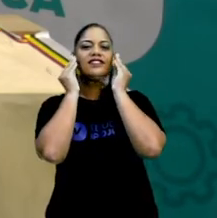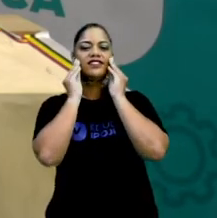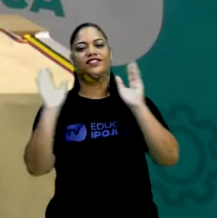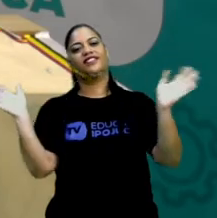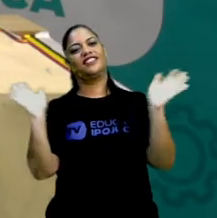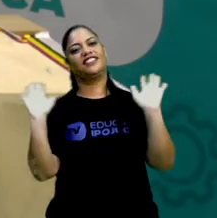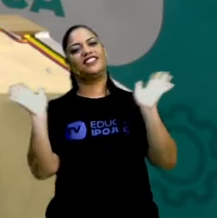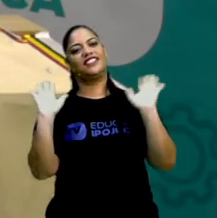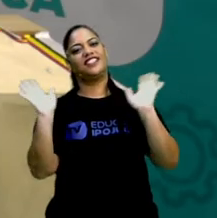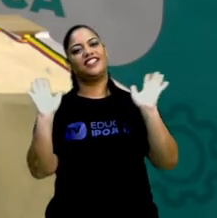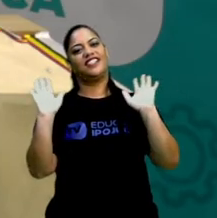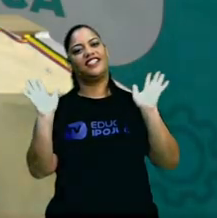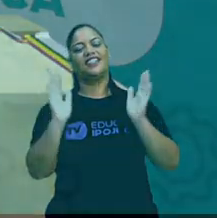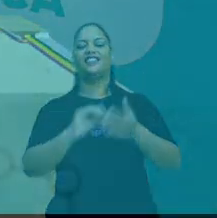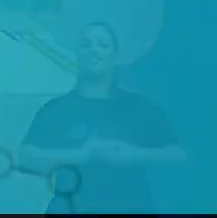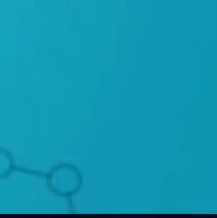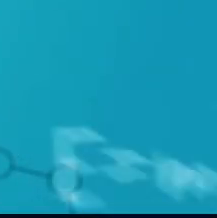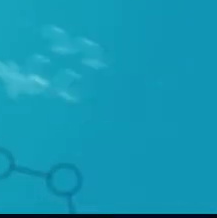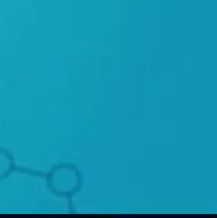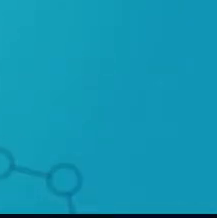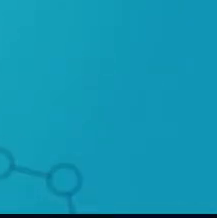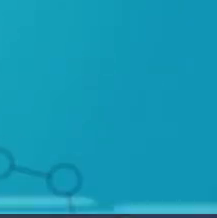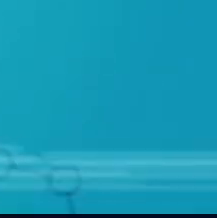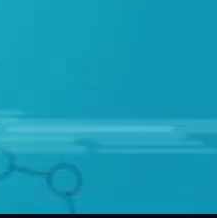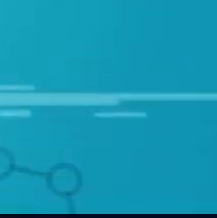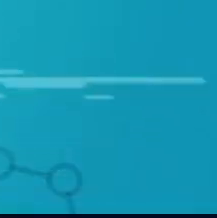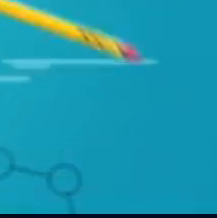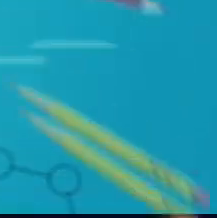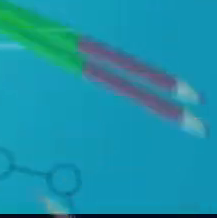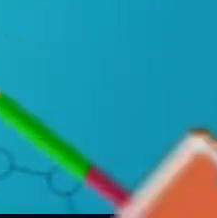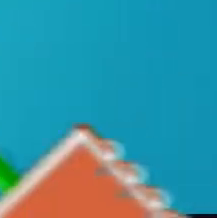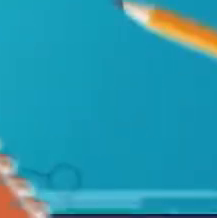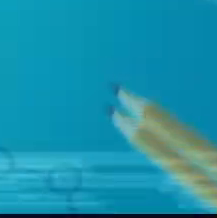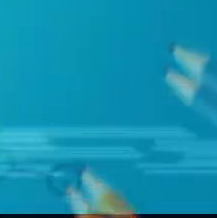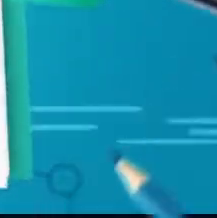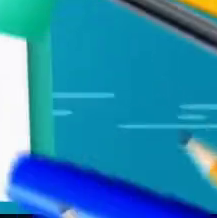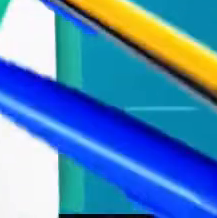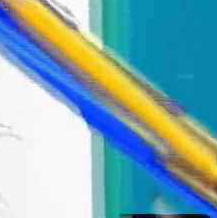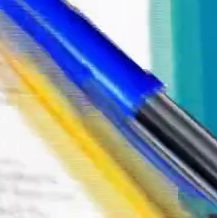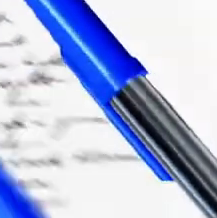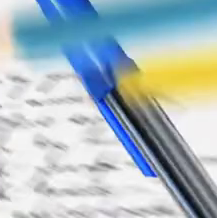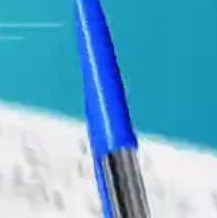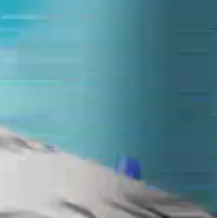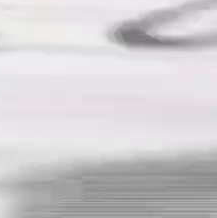E até a nossa próxima aulinha.